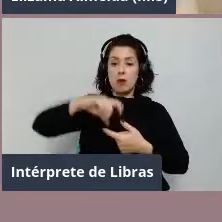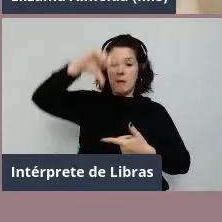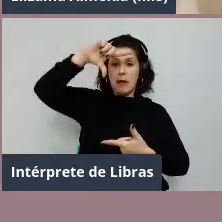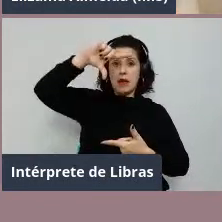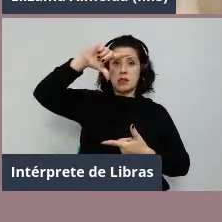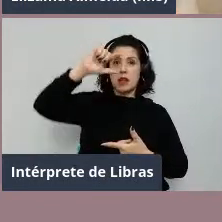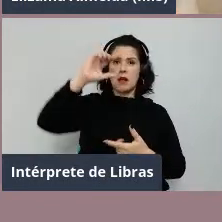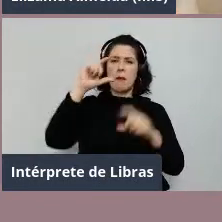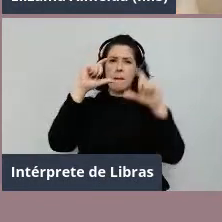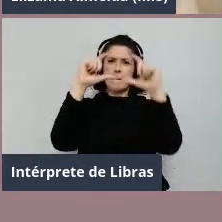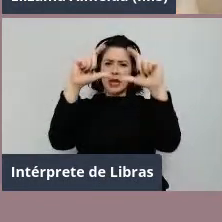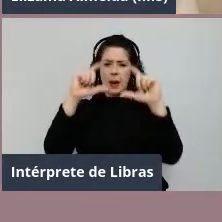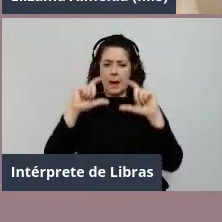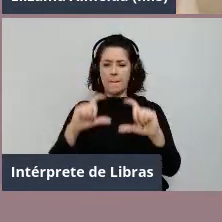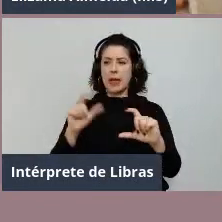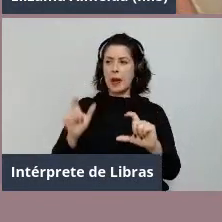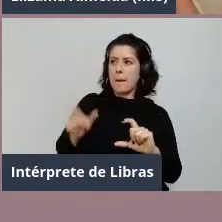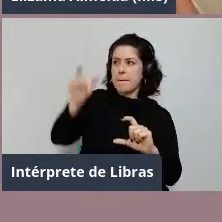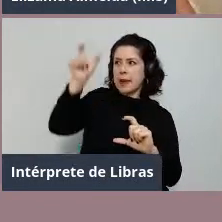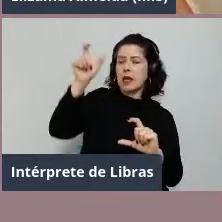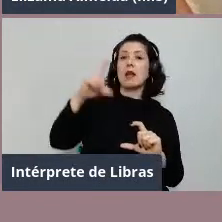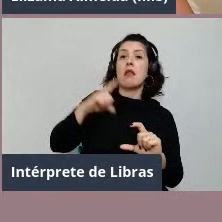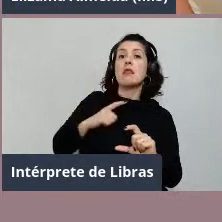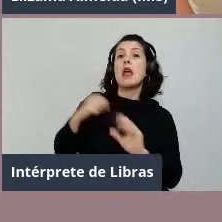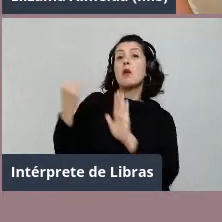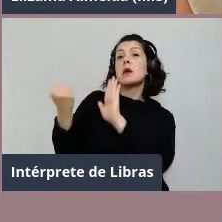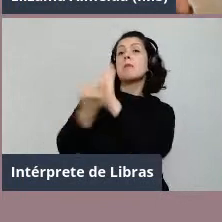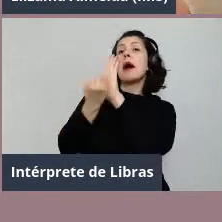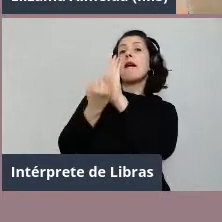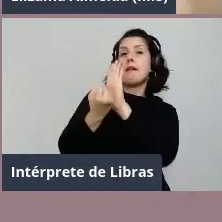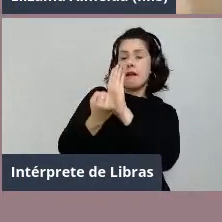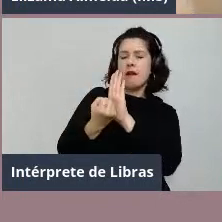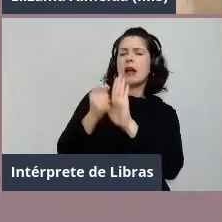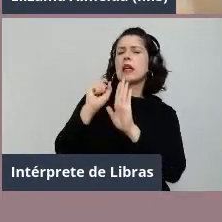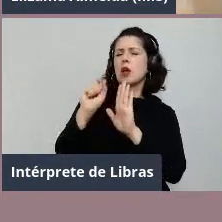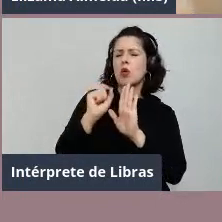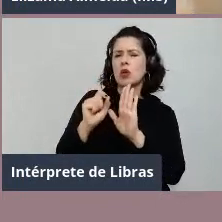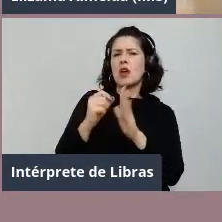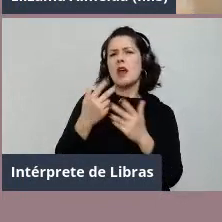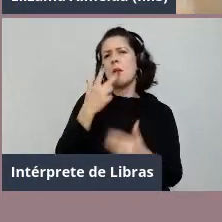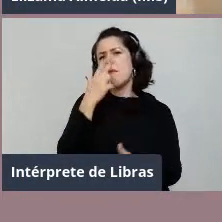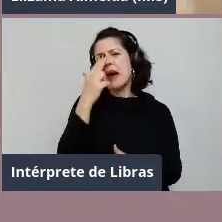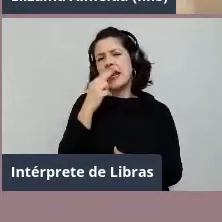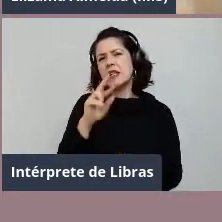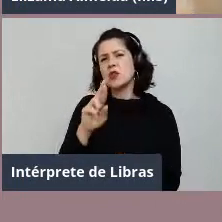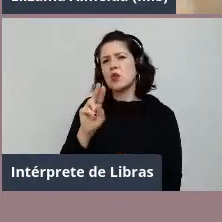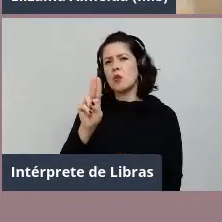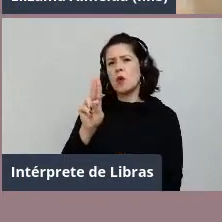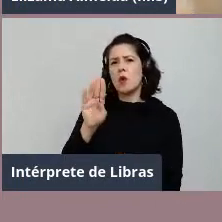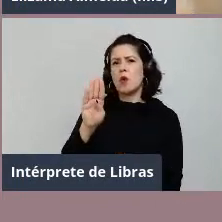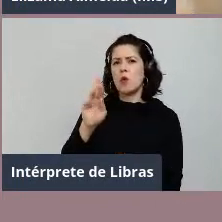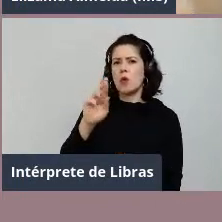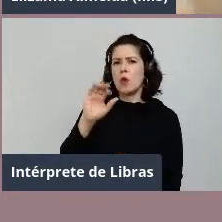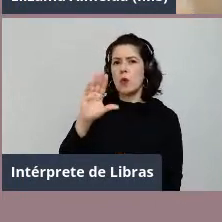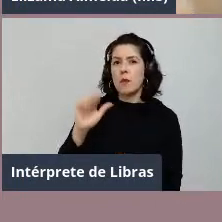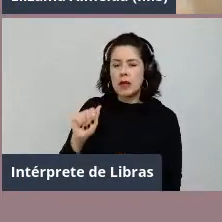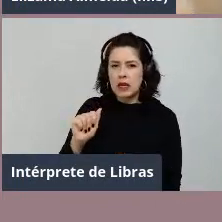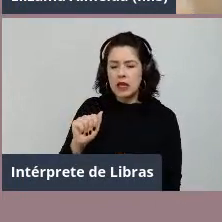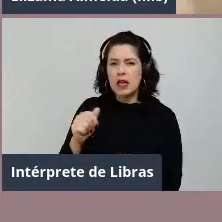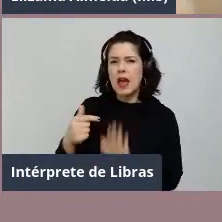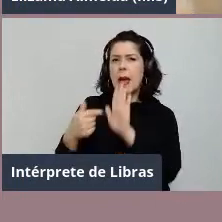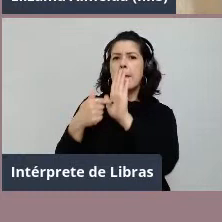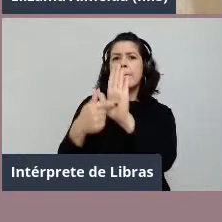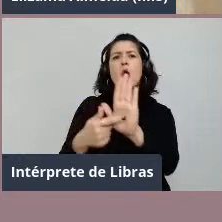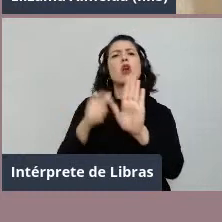vai perceber essa inscrição lateral. É quase uma rubrica que sinaliza, não é da